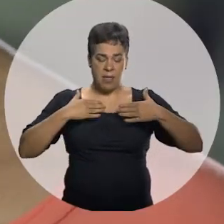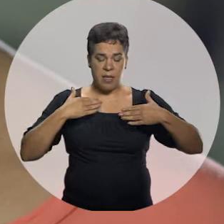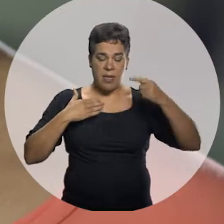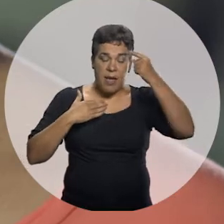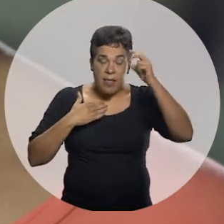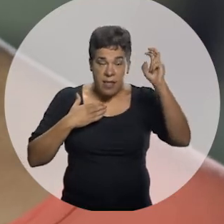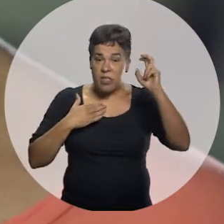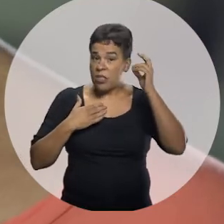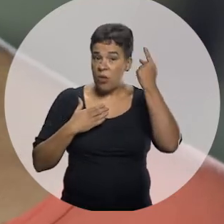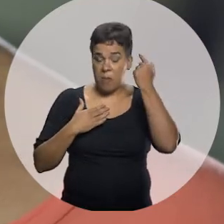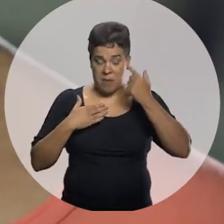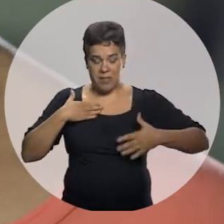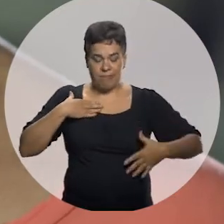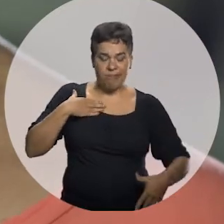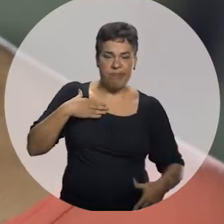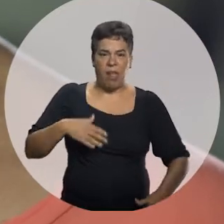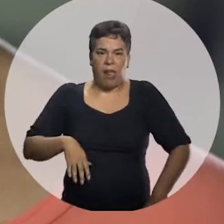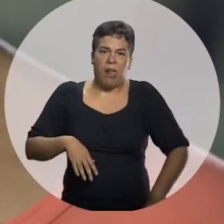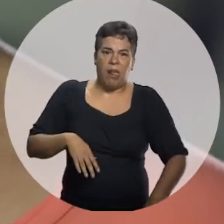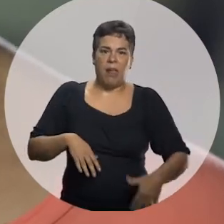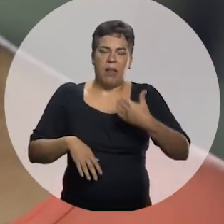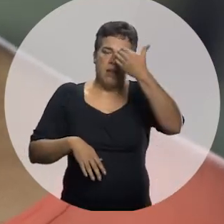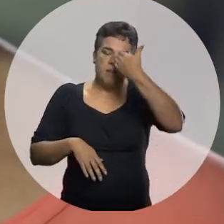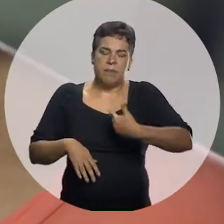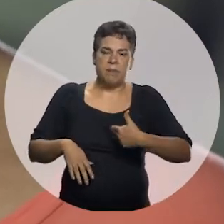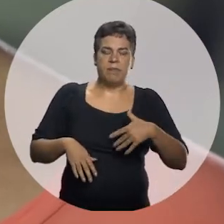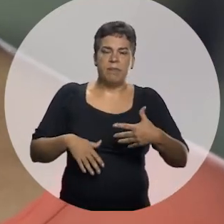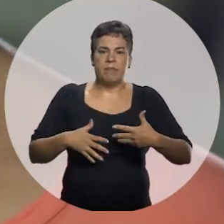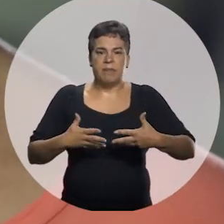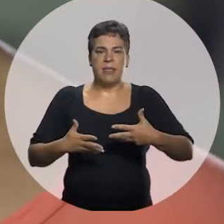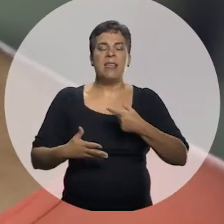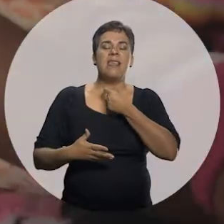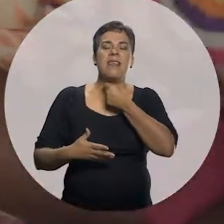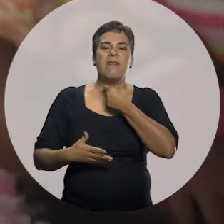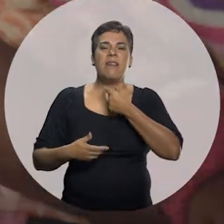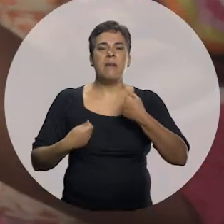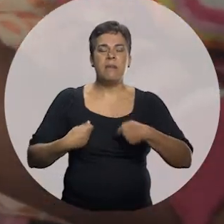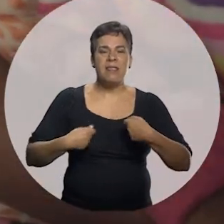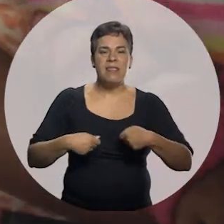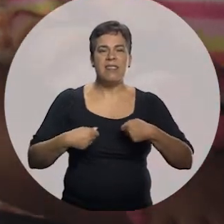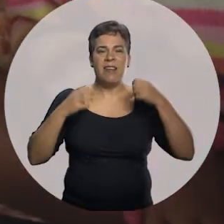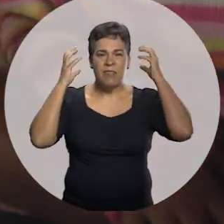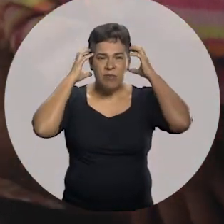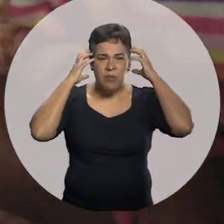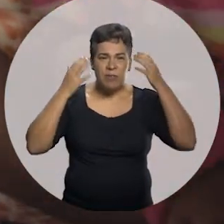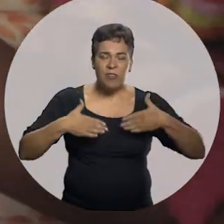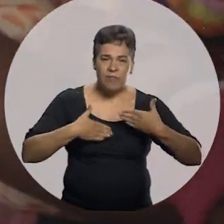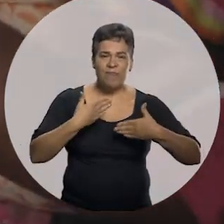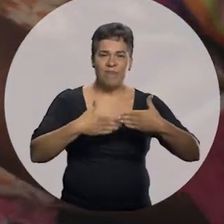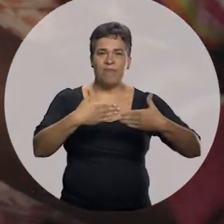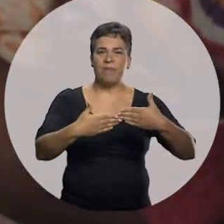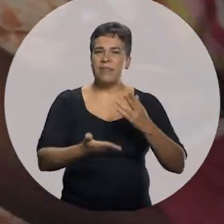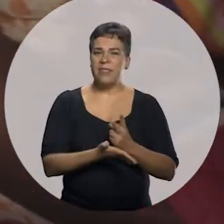a parte motora foi afetada e que essa fala, por conta da parte motora, precisava de uma terapia constante,